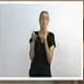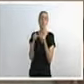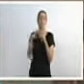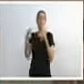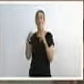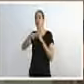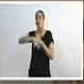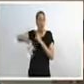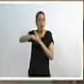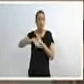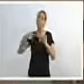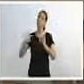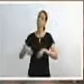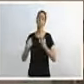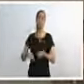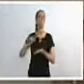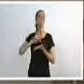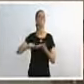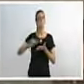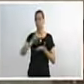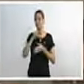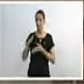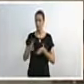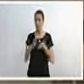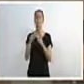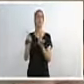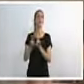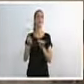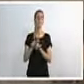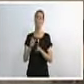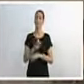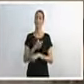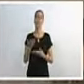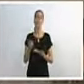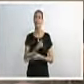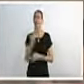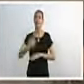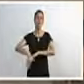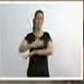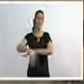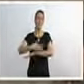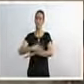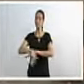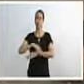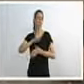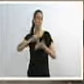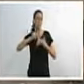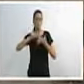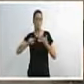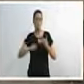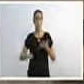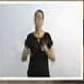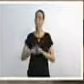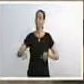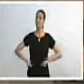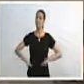Lourival Mojo, Antônio Benassi, enfim, todas aquelas ruas, Lourenço Mafra, É um Tideiro, todas essas ruas aí estão sofrendo, porque há muito